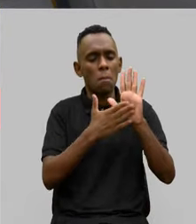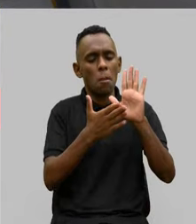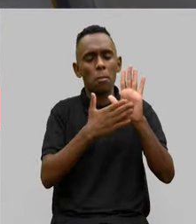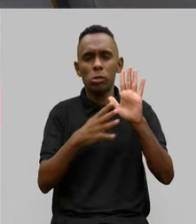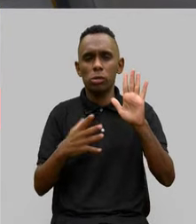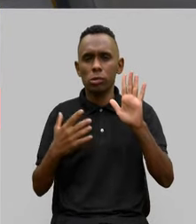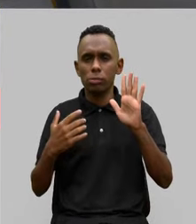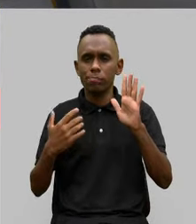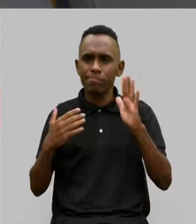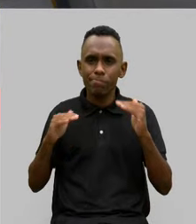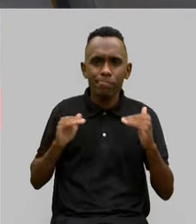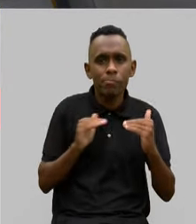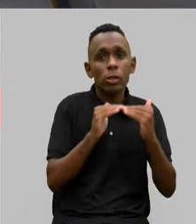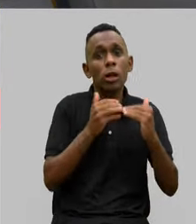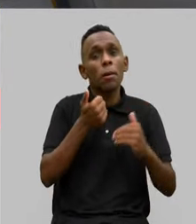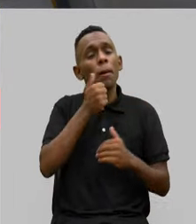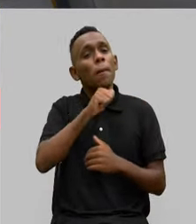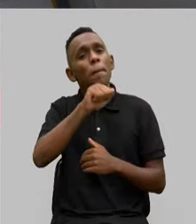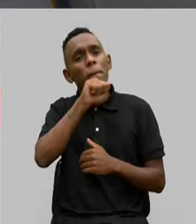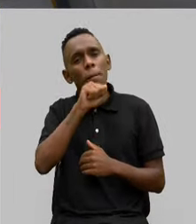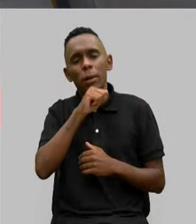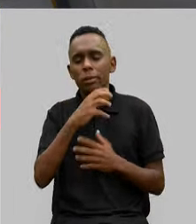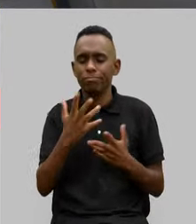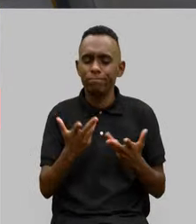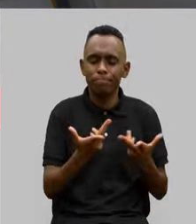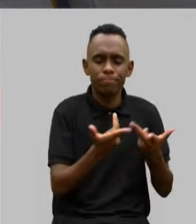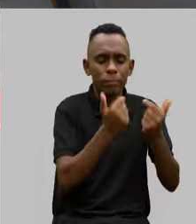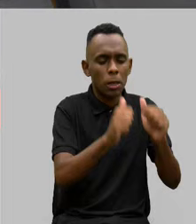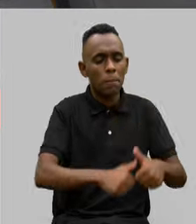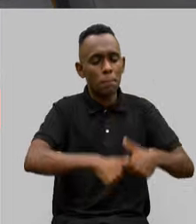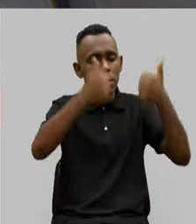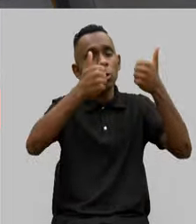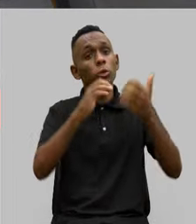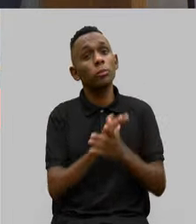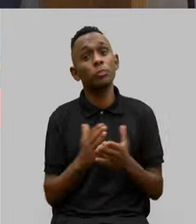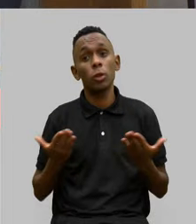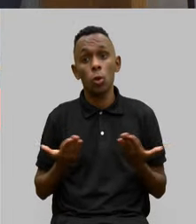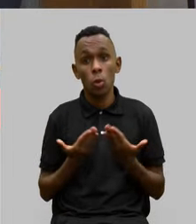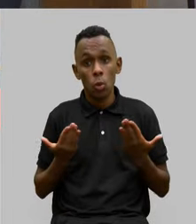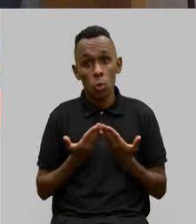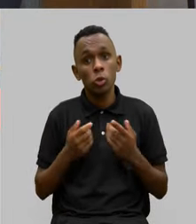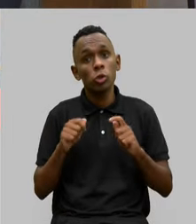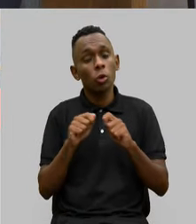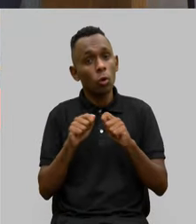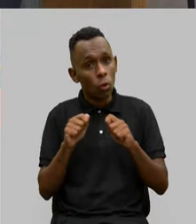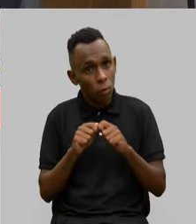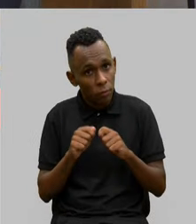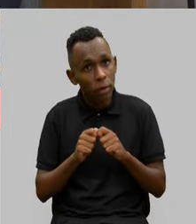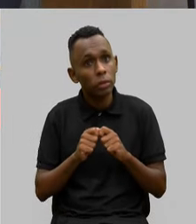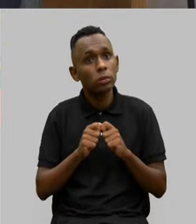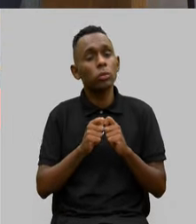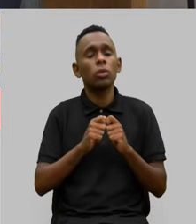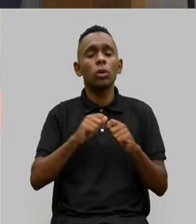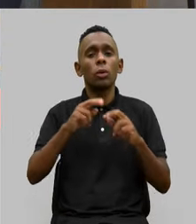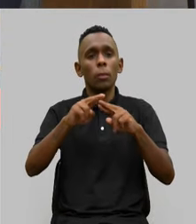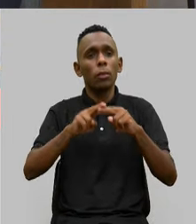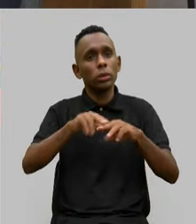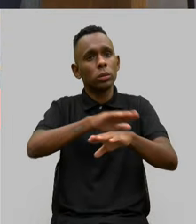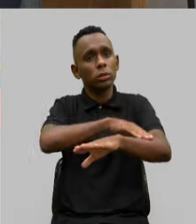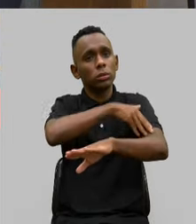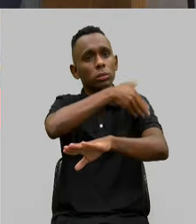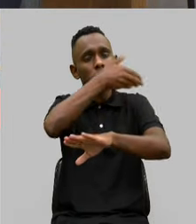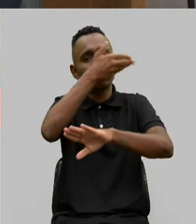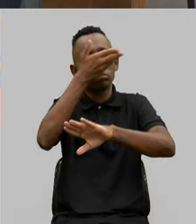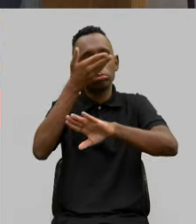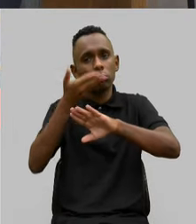E a minha mãe melhorou demais Foi incrível e hoje eu faço disso e por isso eu fiquei aqui o dia todo ouvindo tudo